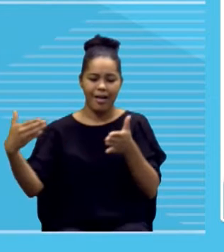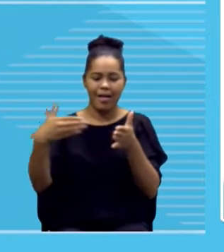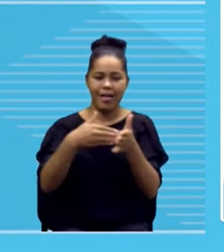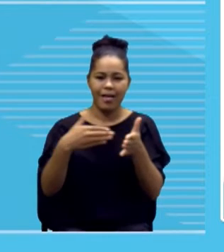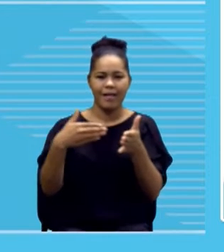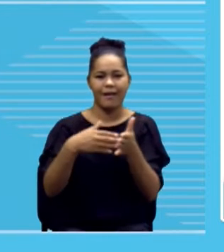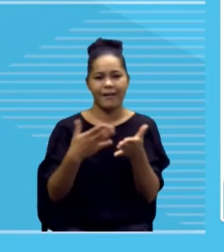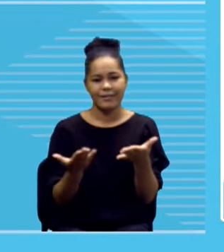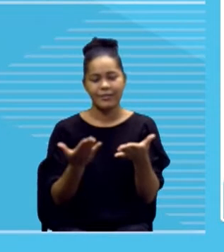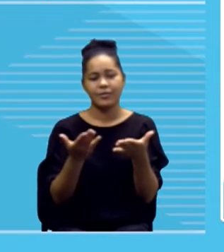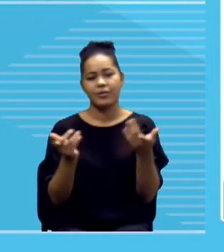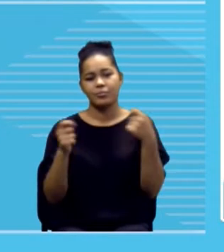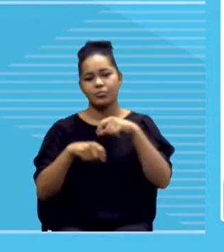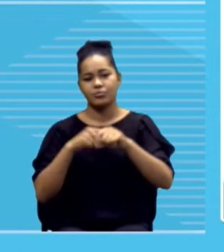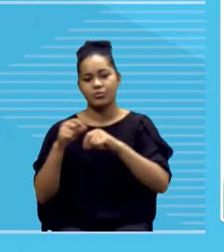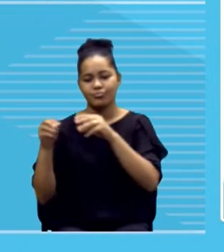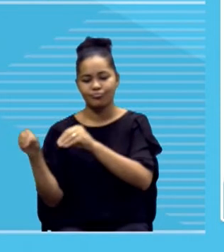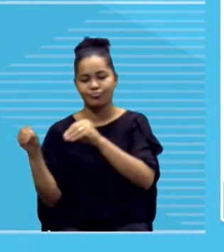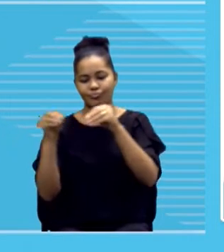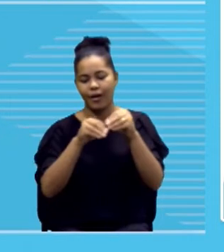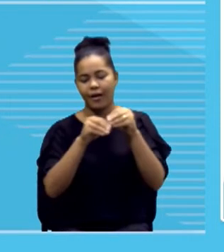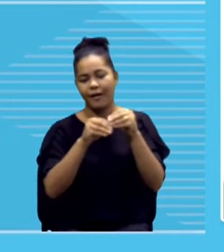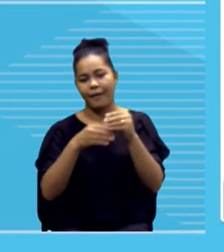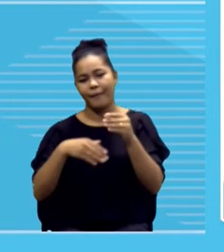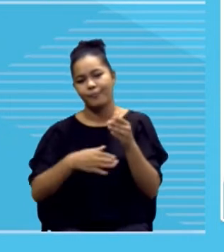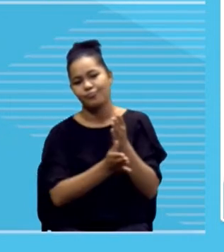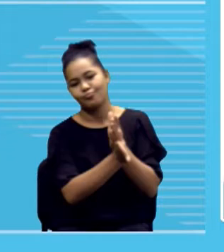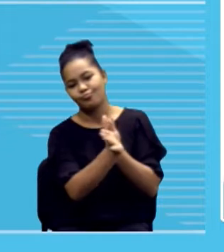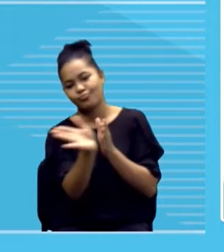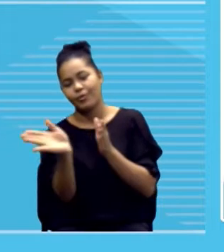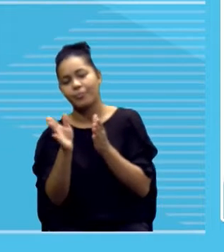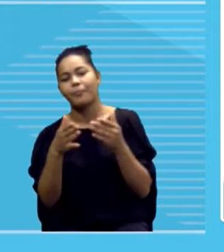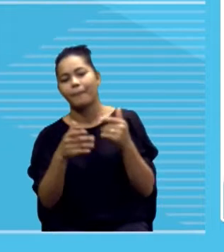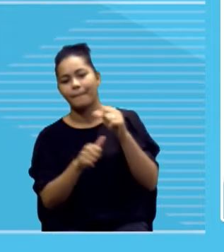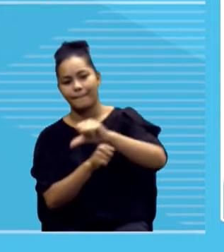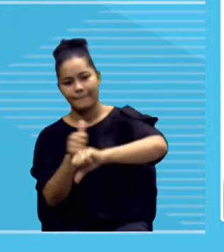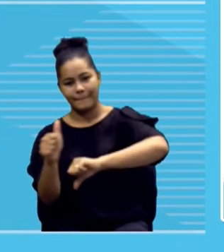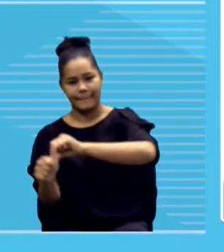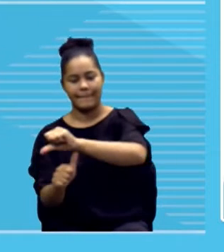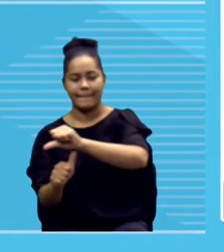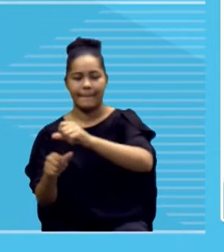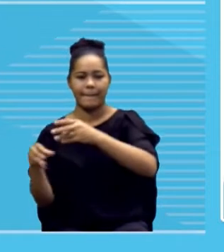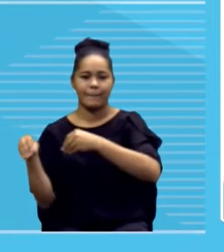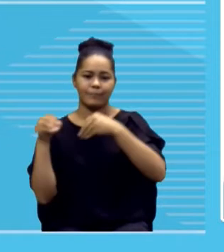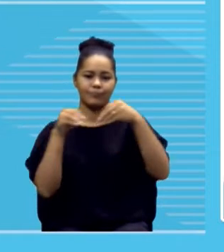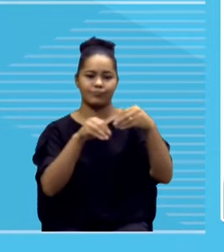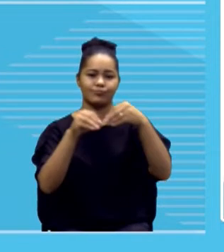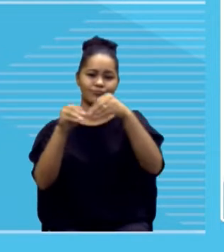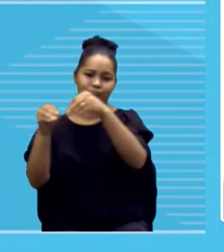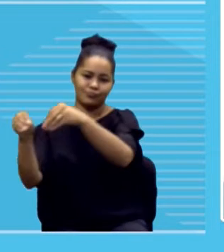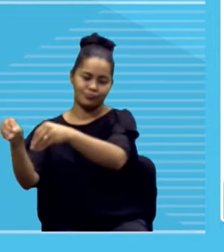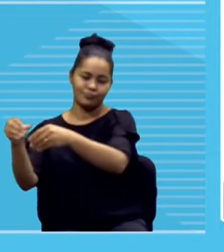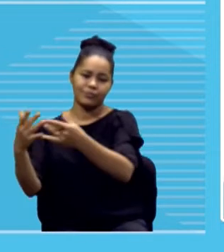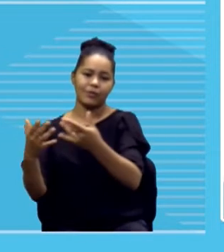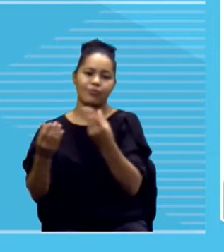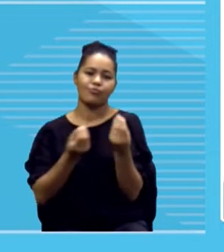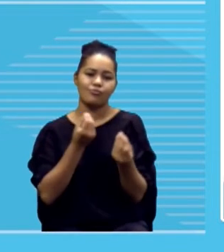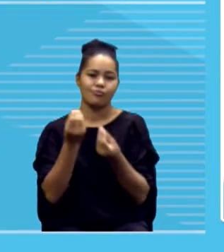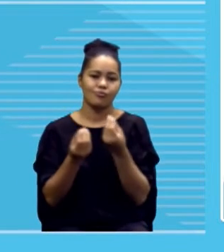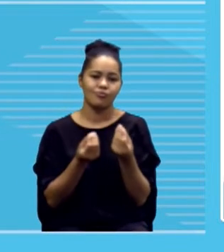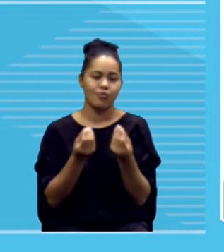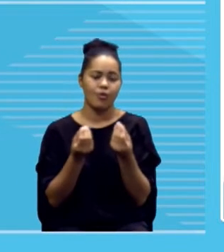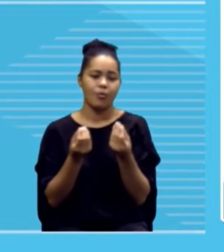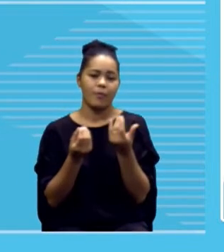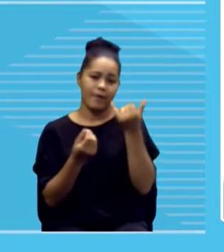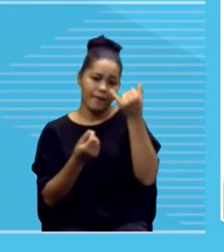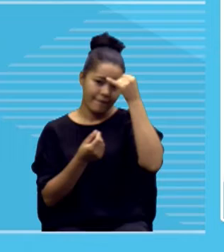ter migração de aves ou não, tá bom? Se sim, como é que a gente vai fazer para que as aves não colidam com aquelas pás